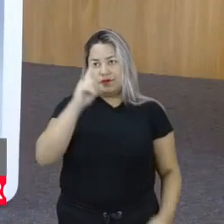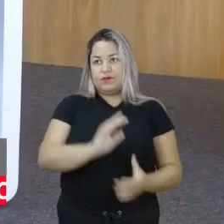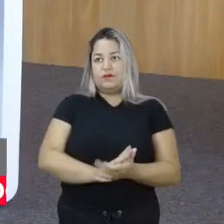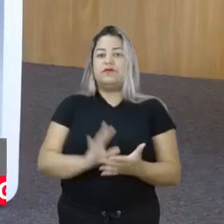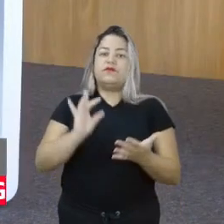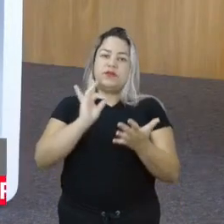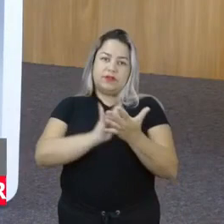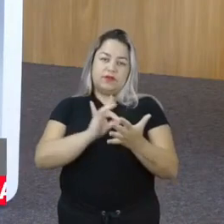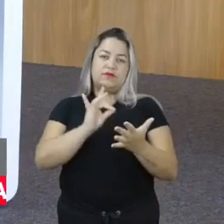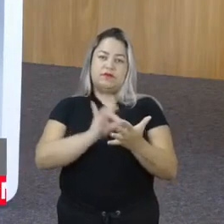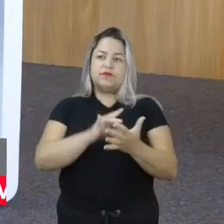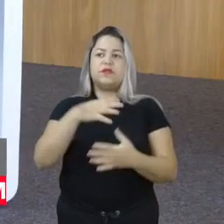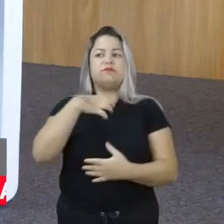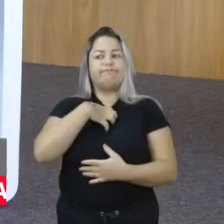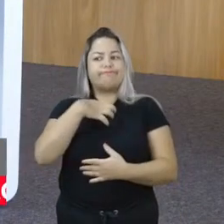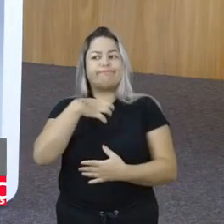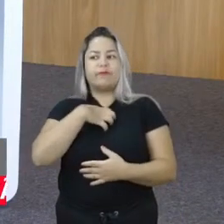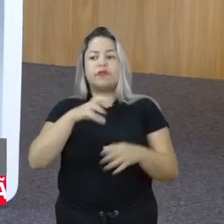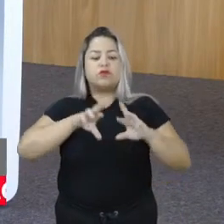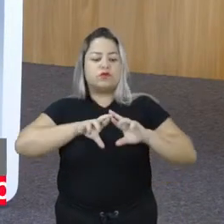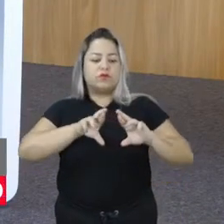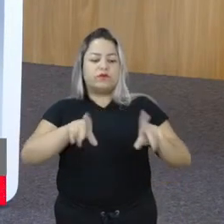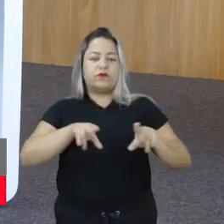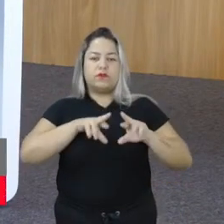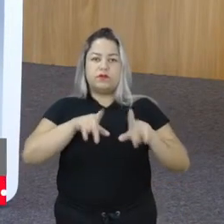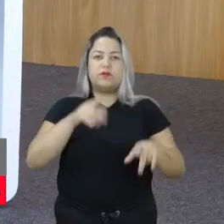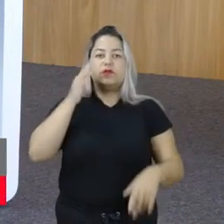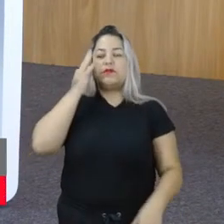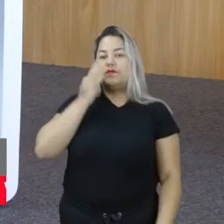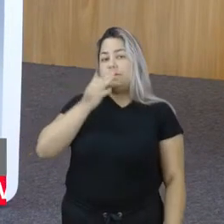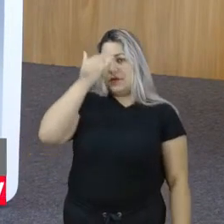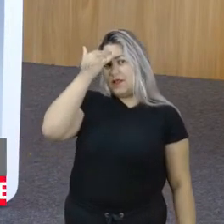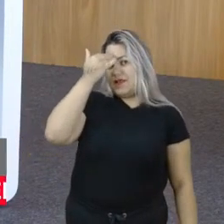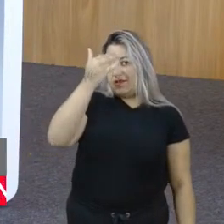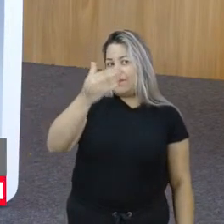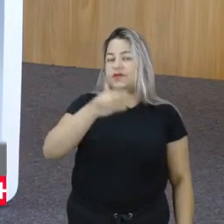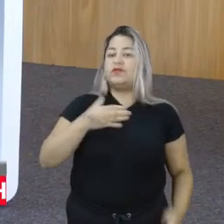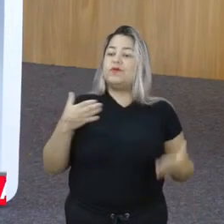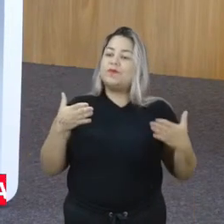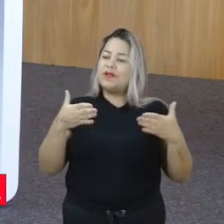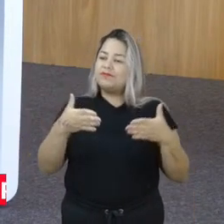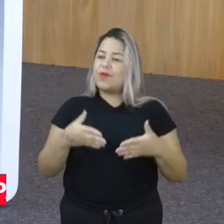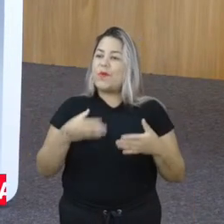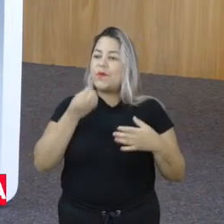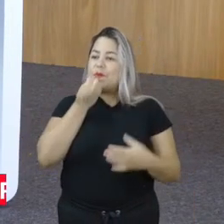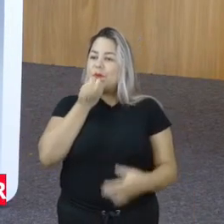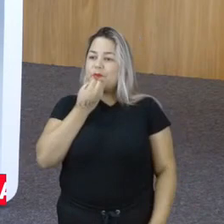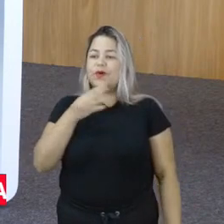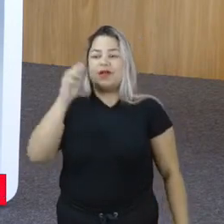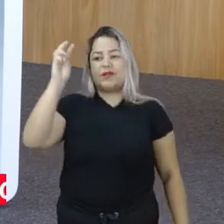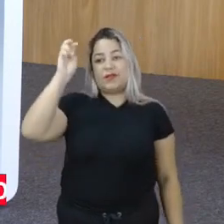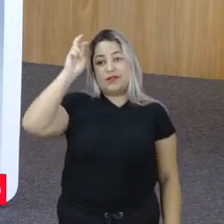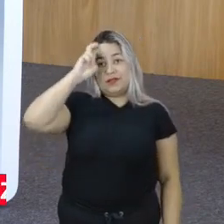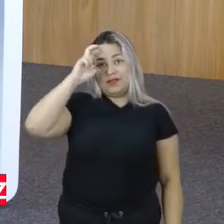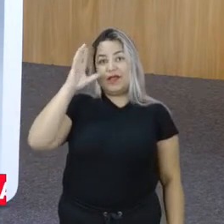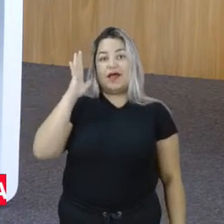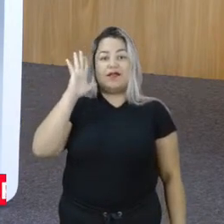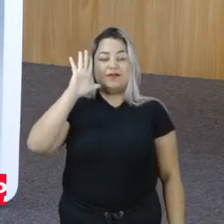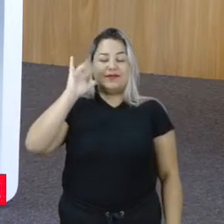Com certeza, a gente sente mesmo a diferença aqui, viu, Fernando? Obrigada pela sua participação. Boa quinta-feira para você e até